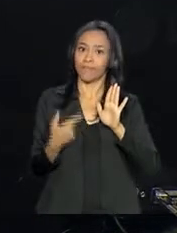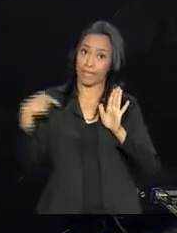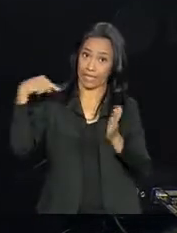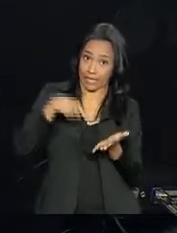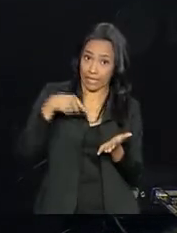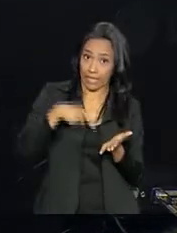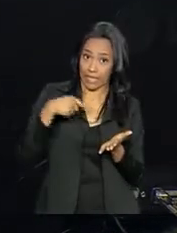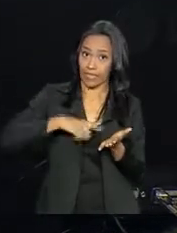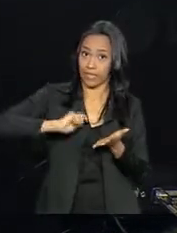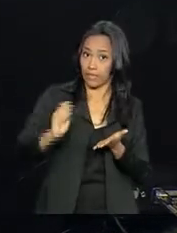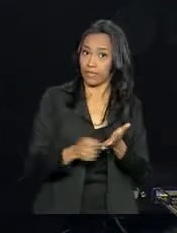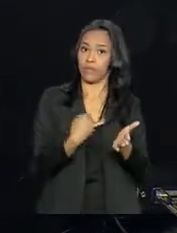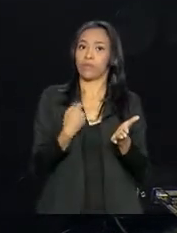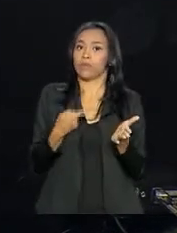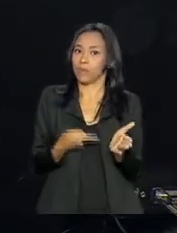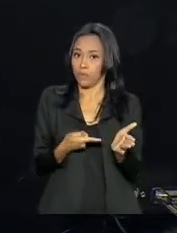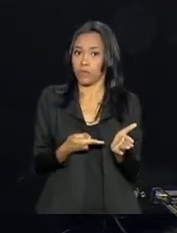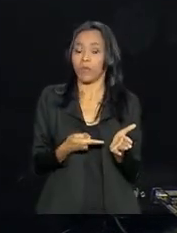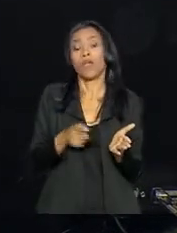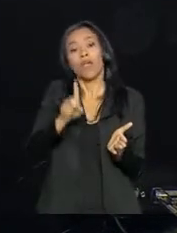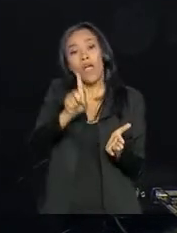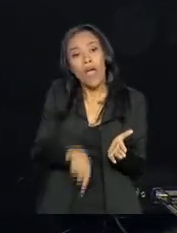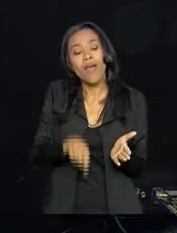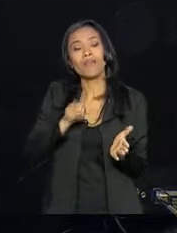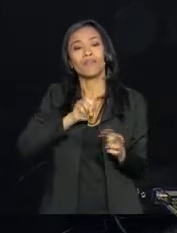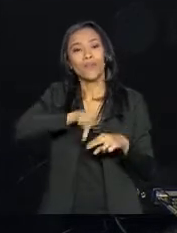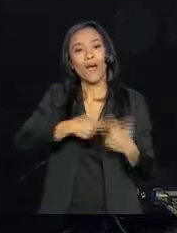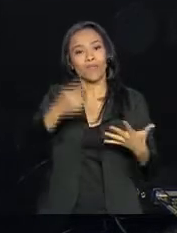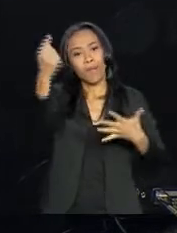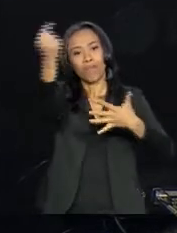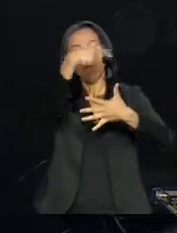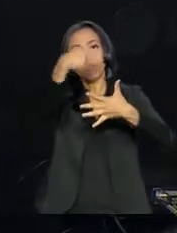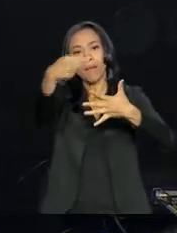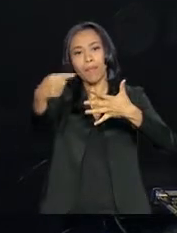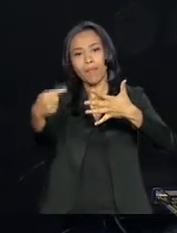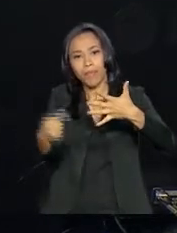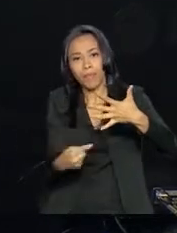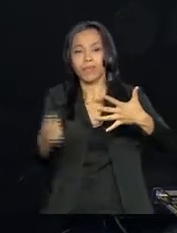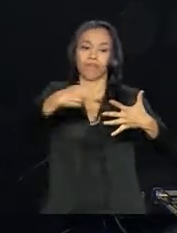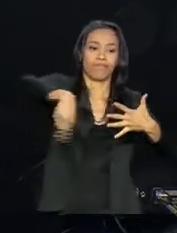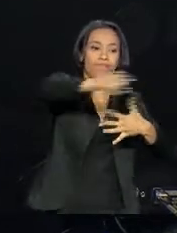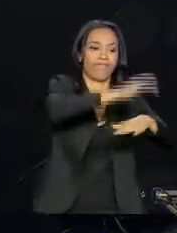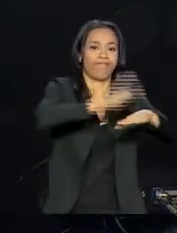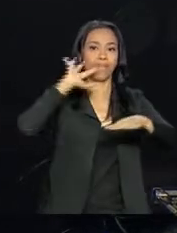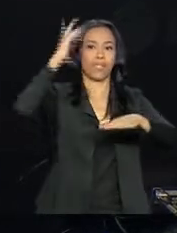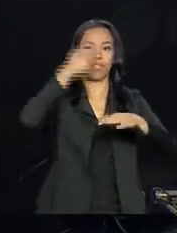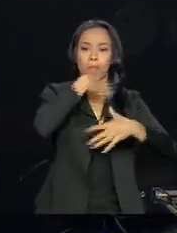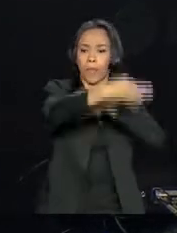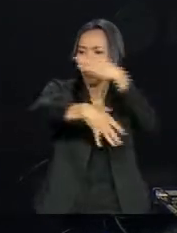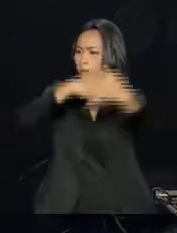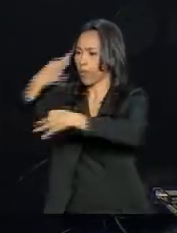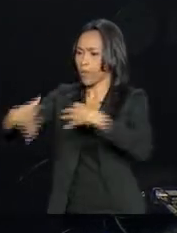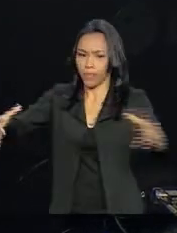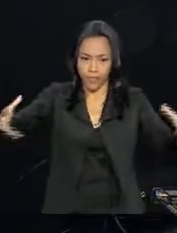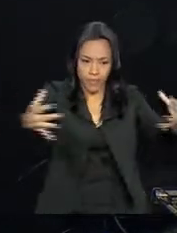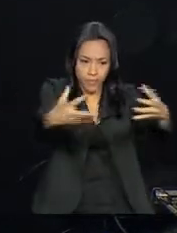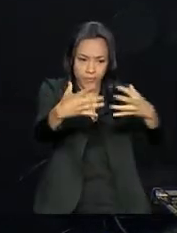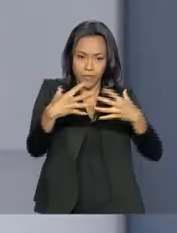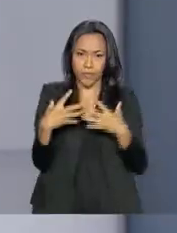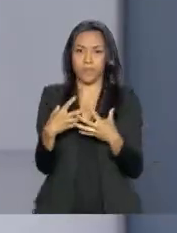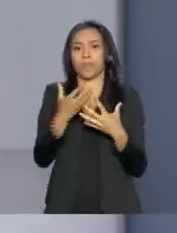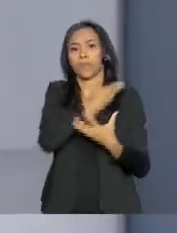a assinatura se deveu a estes fatos governamentais que tem o maior significado